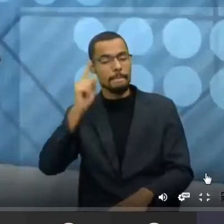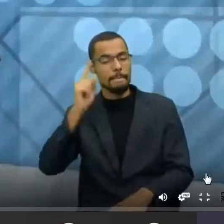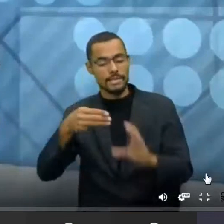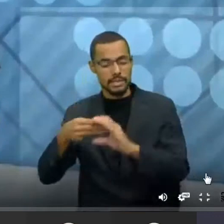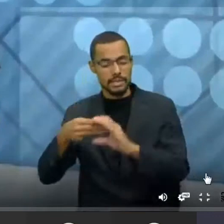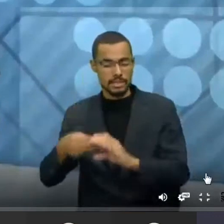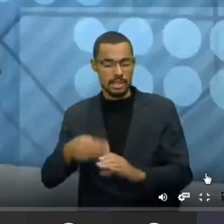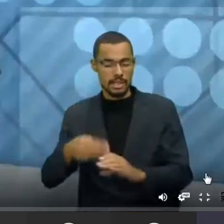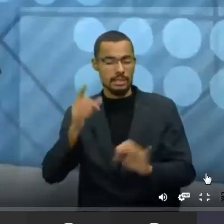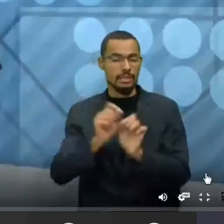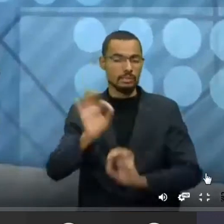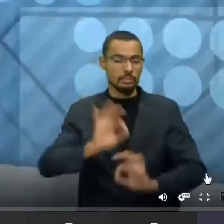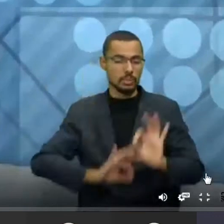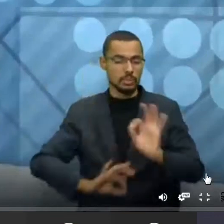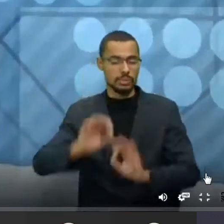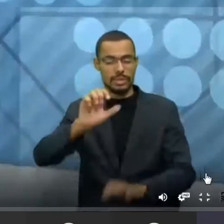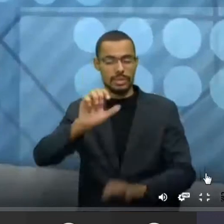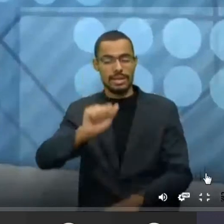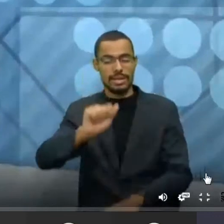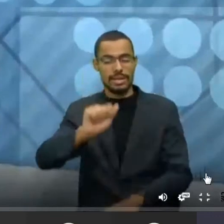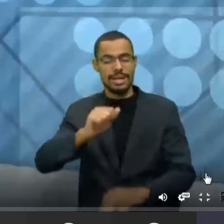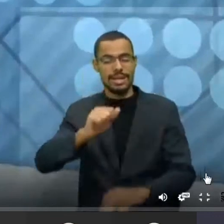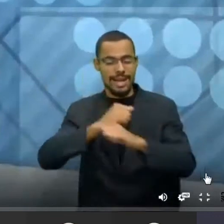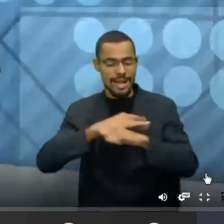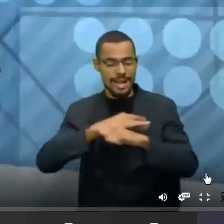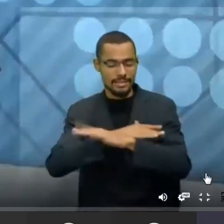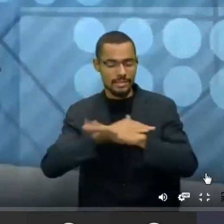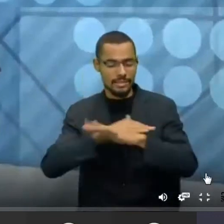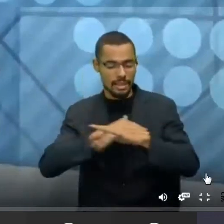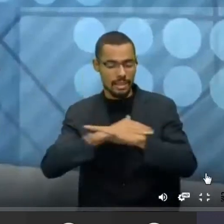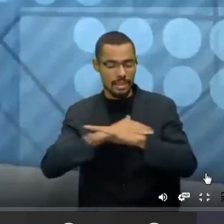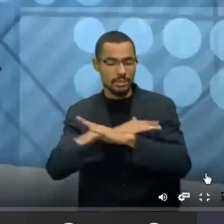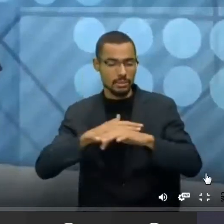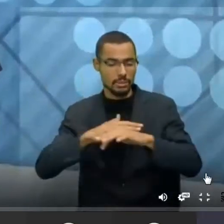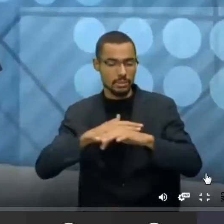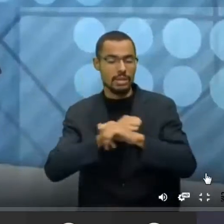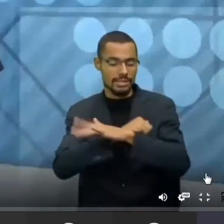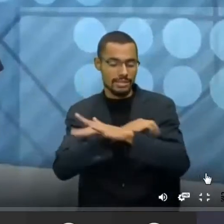ácido clorídrico, então, que vai constituir o suco gástrico